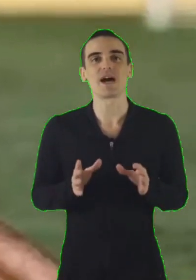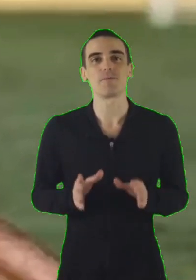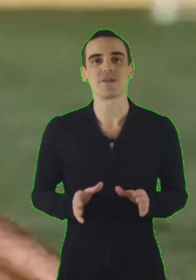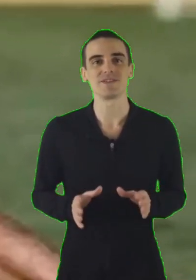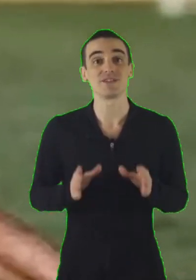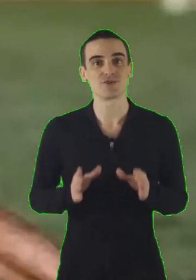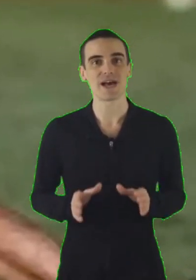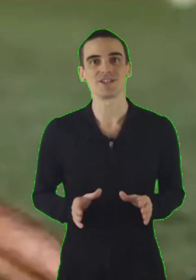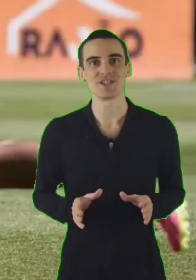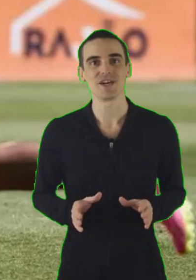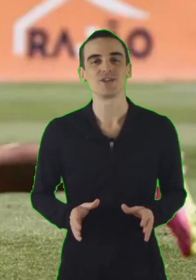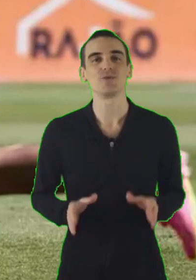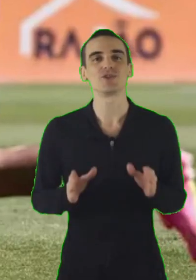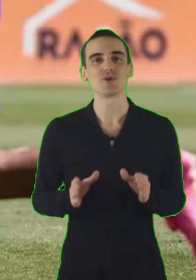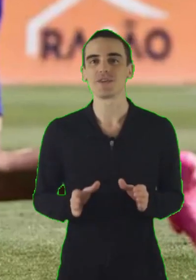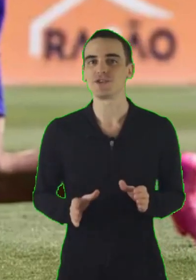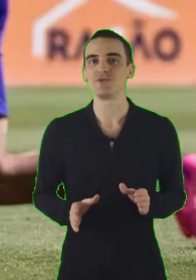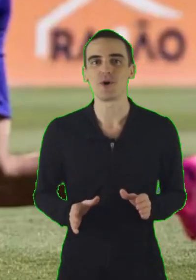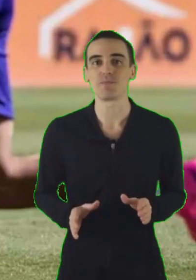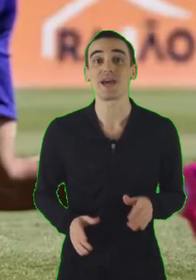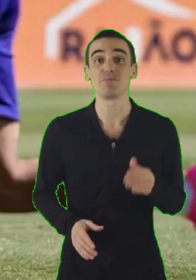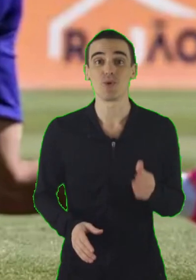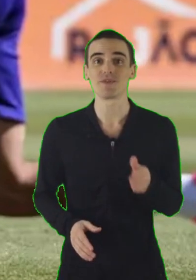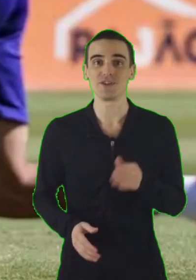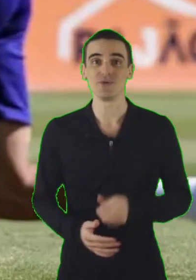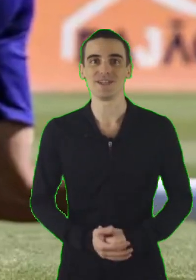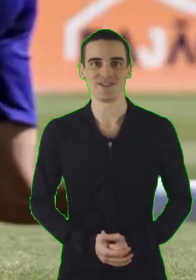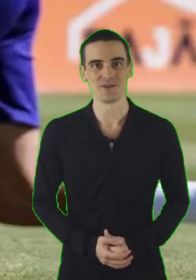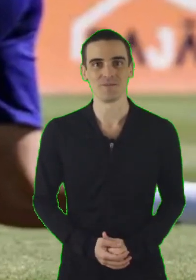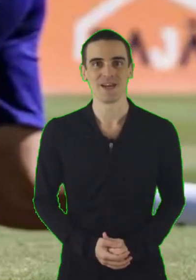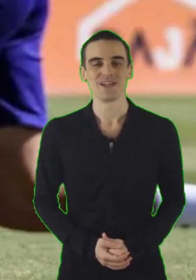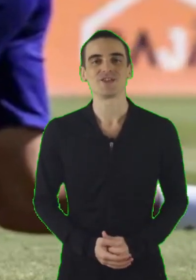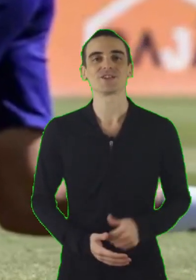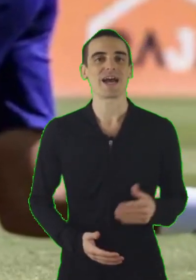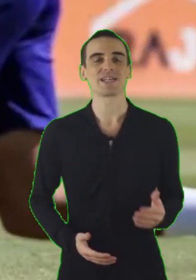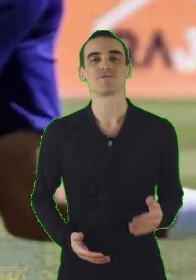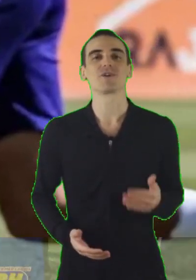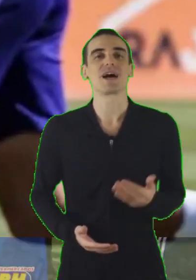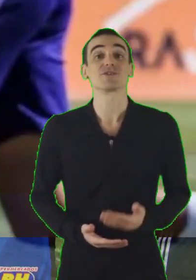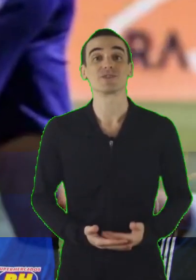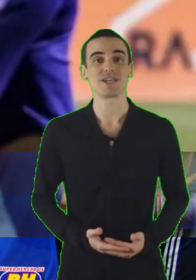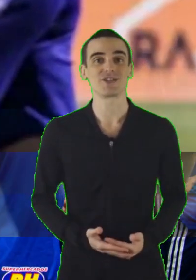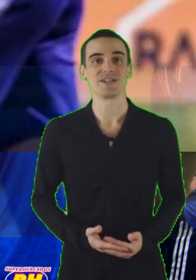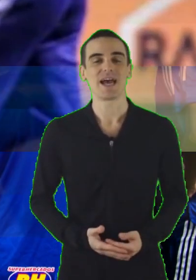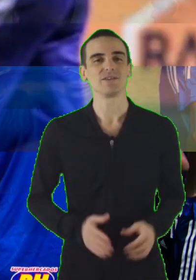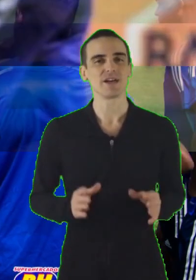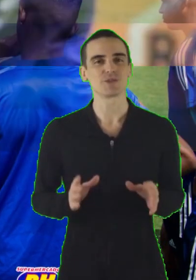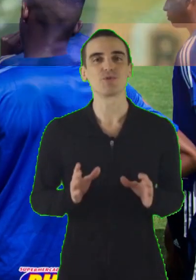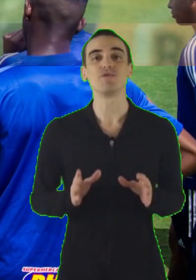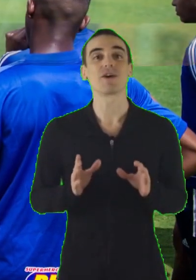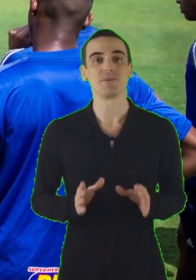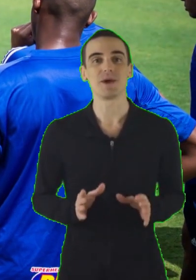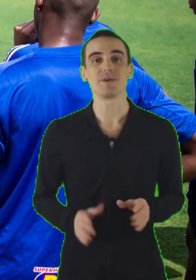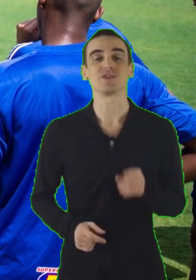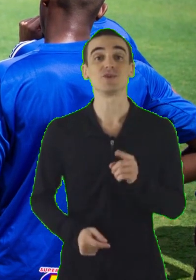Pereira é opção no setor e pode aparecer como surpresa na escalação. Time provável para o jogo hoje: Anderson, William, Palacios,